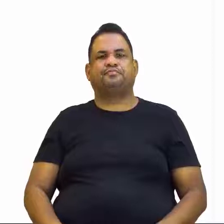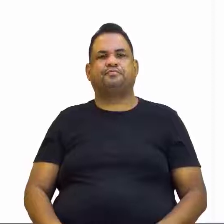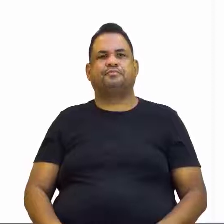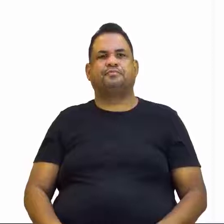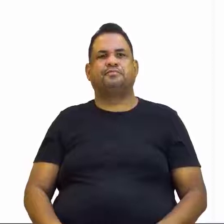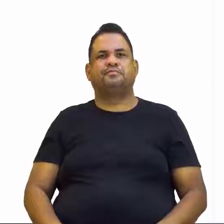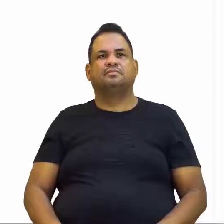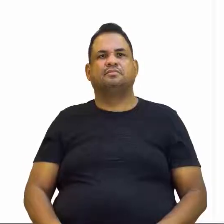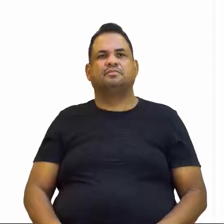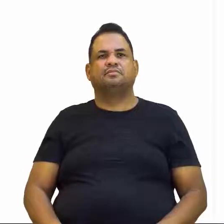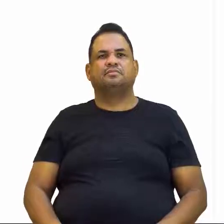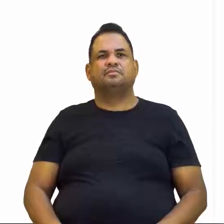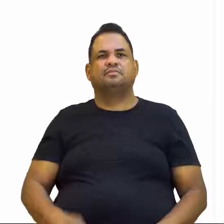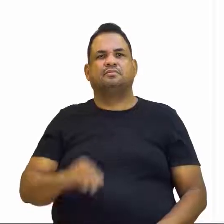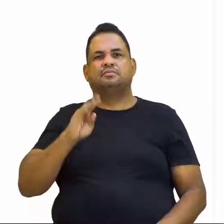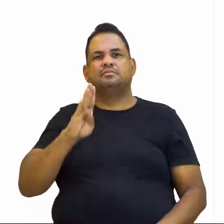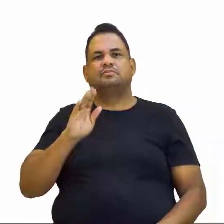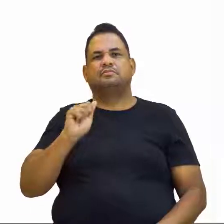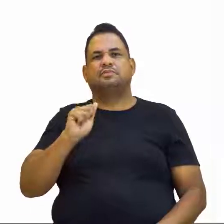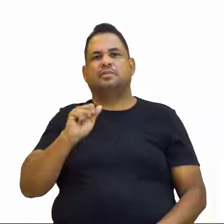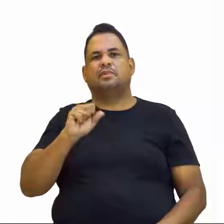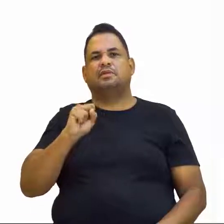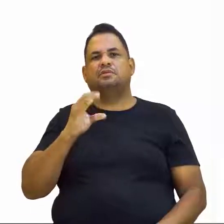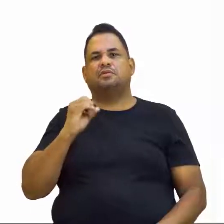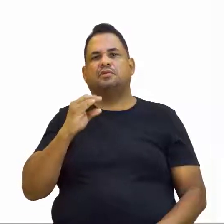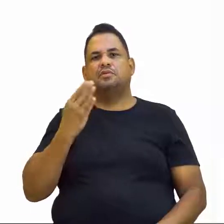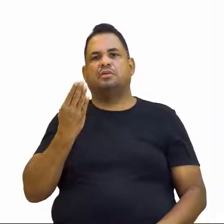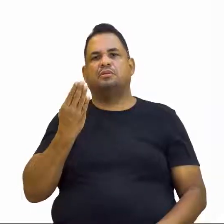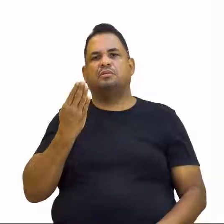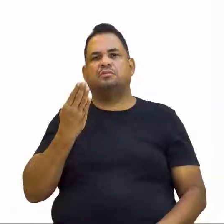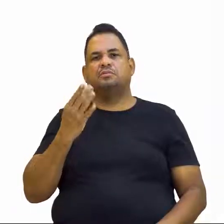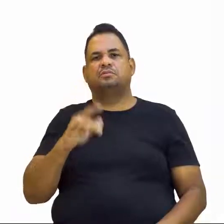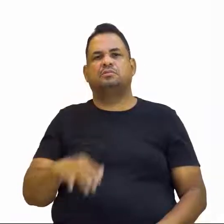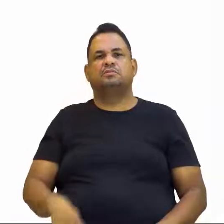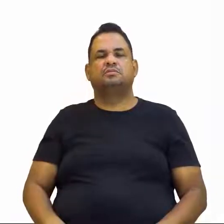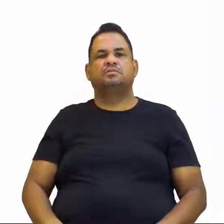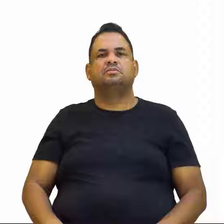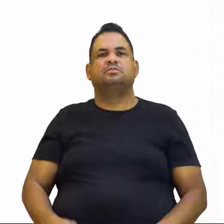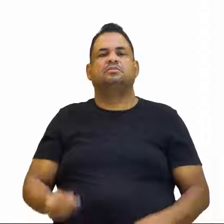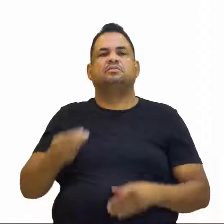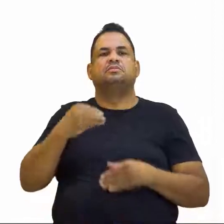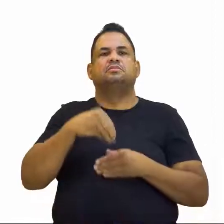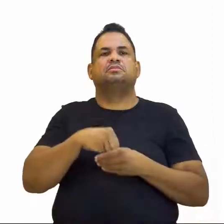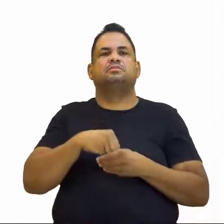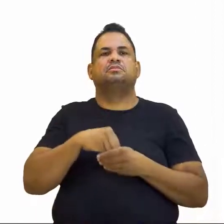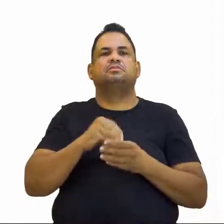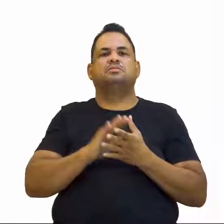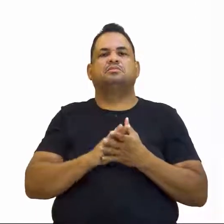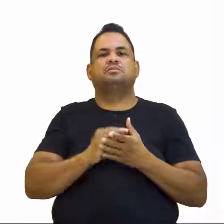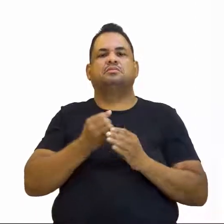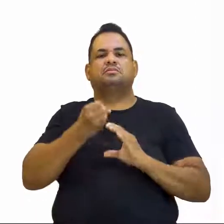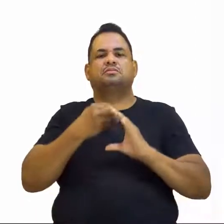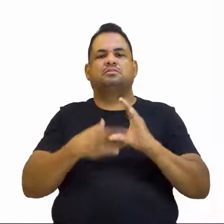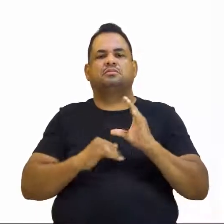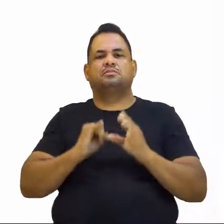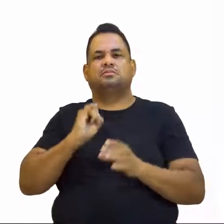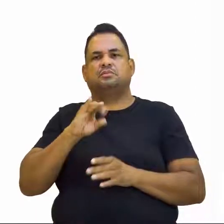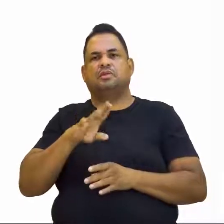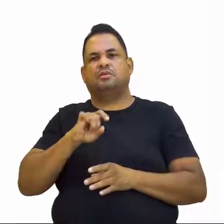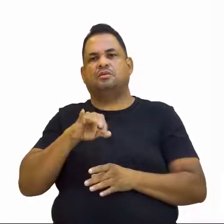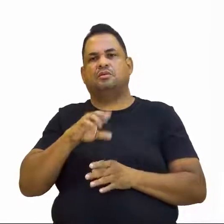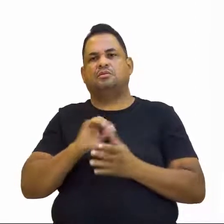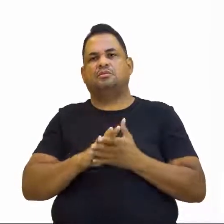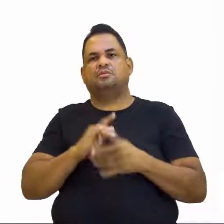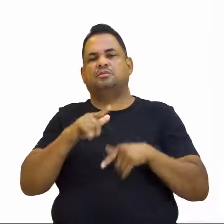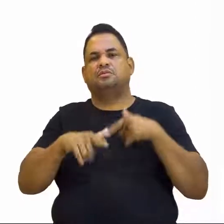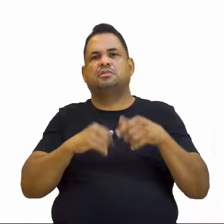observar, nós temos BaSO4. Dentro das funções inorgânicas, nós trabalhamos os ácidos, que